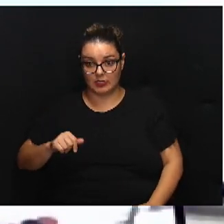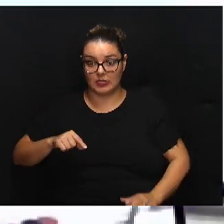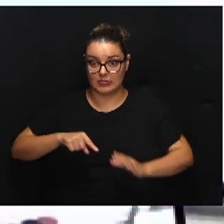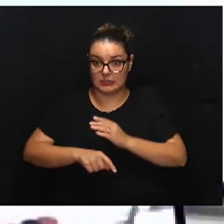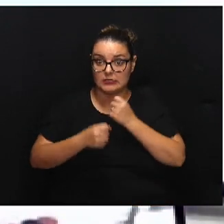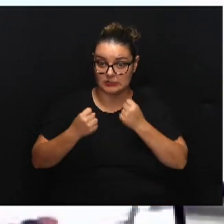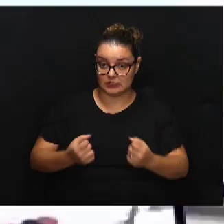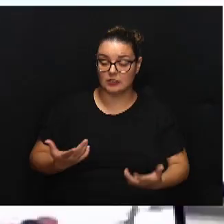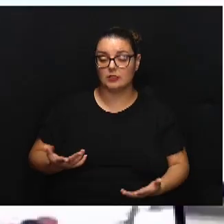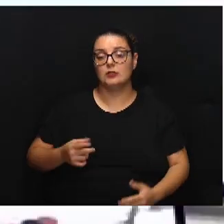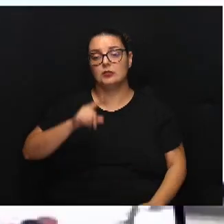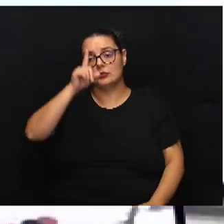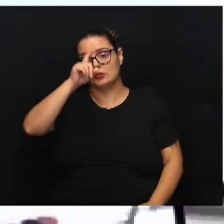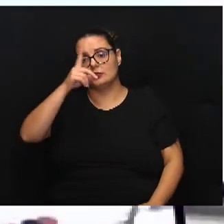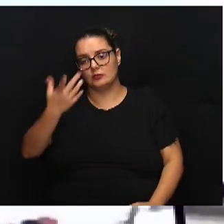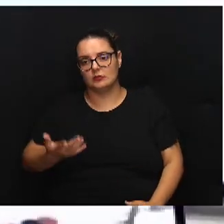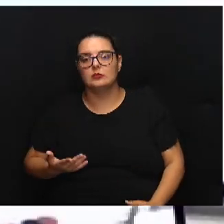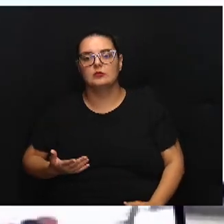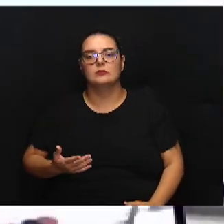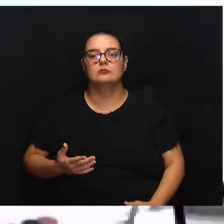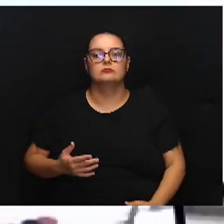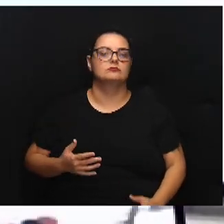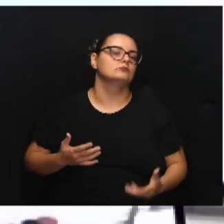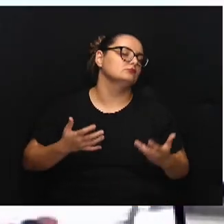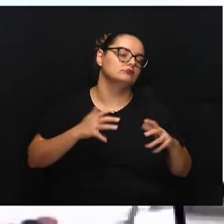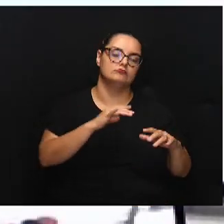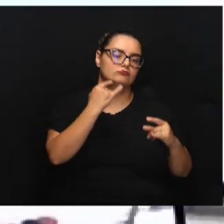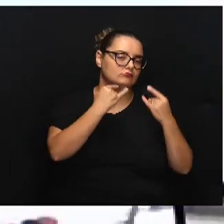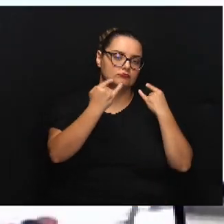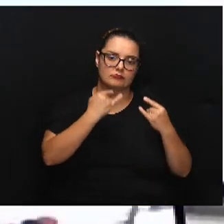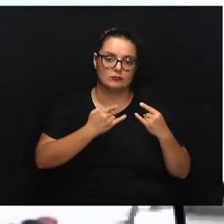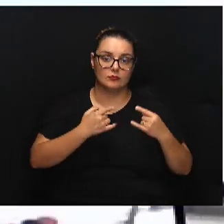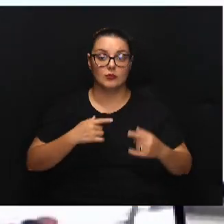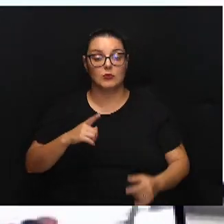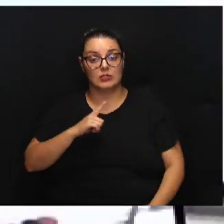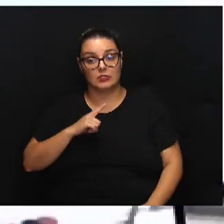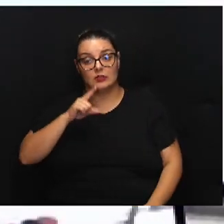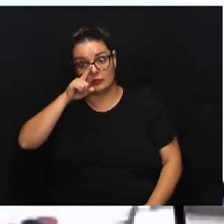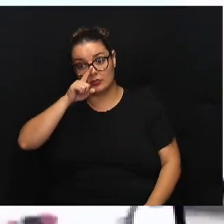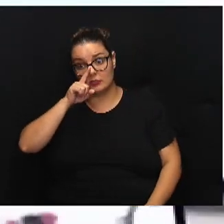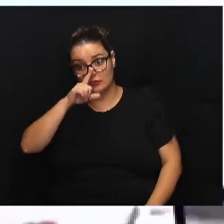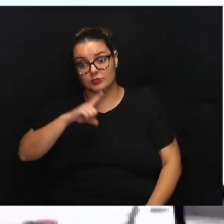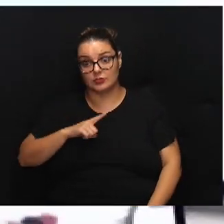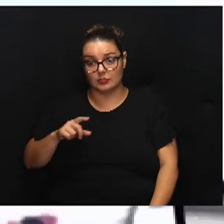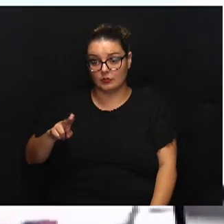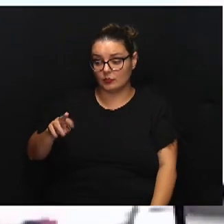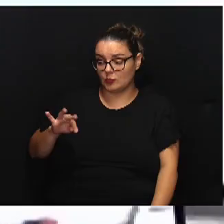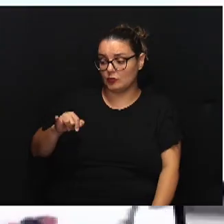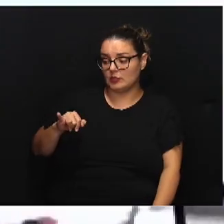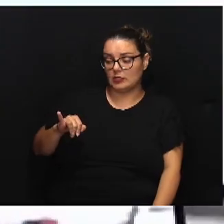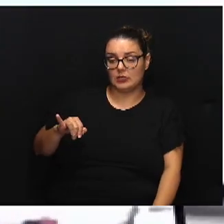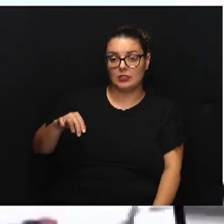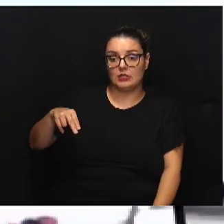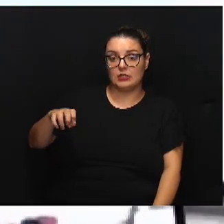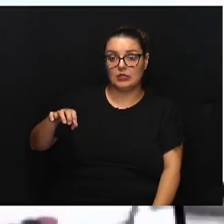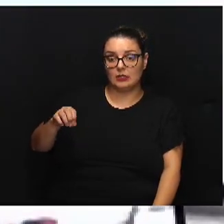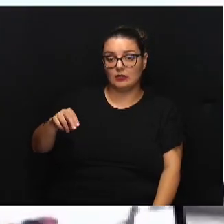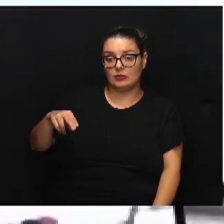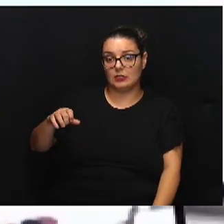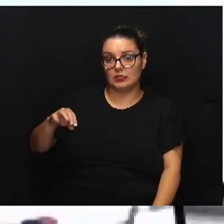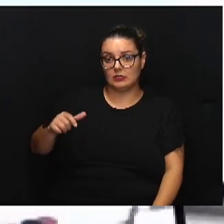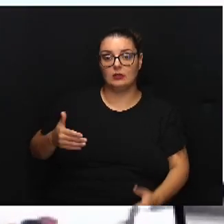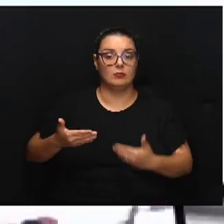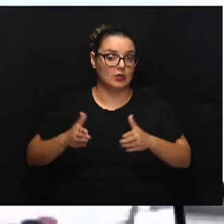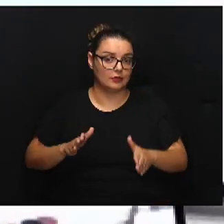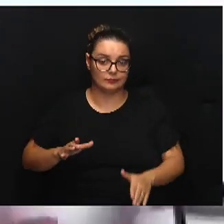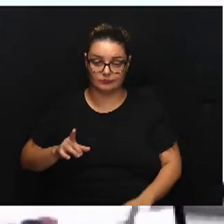os hospitais se desinteressaram por correr o risco de precisar ter uma UTI neonatal aberta. E isso, mais uma